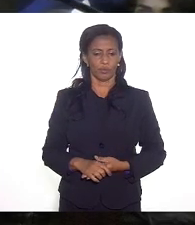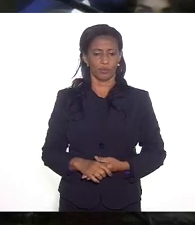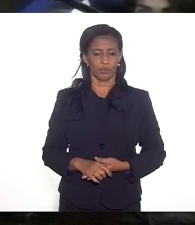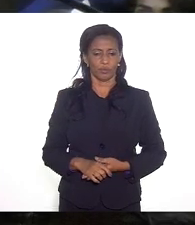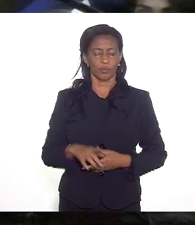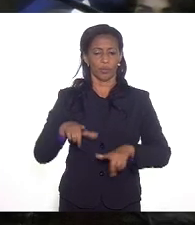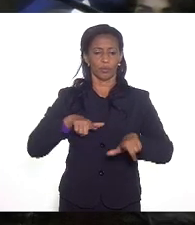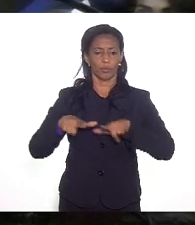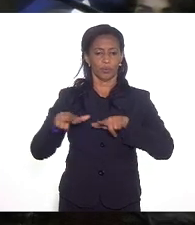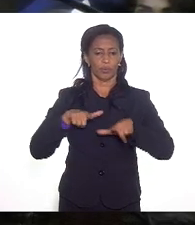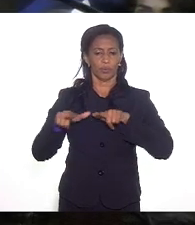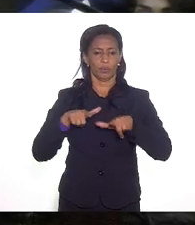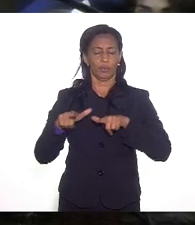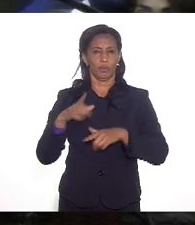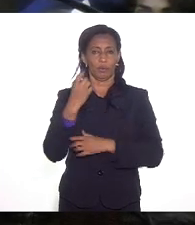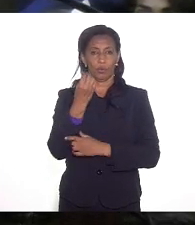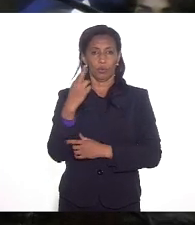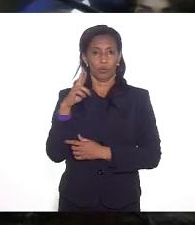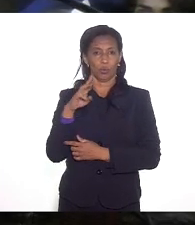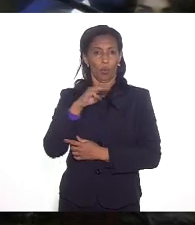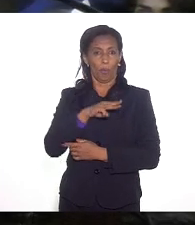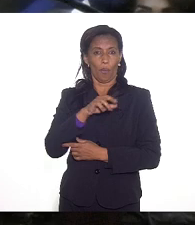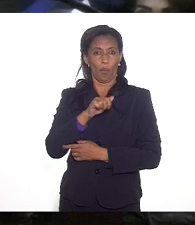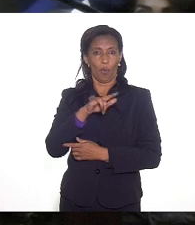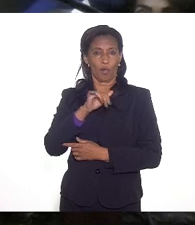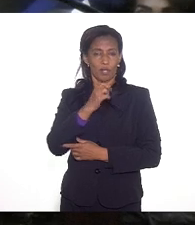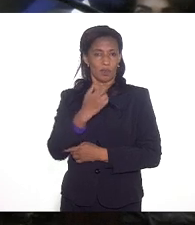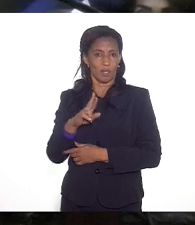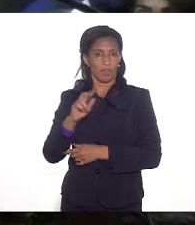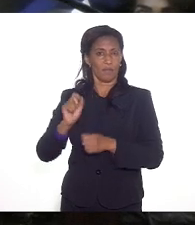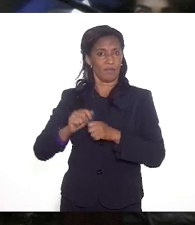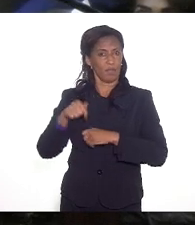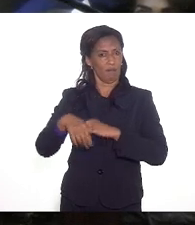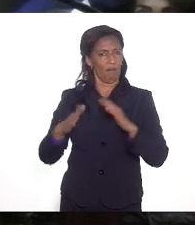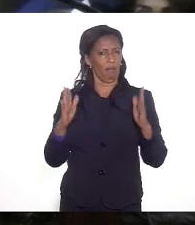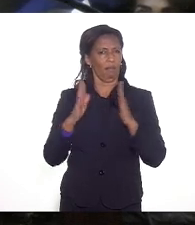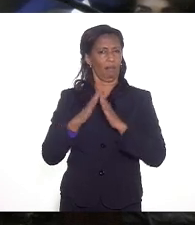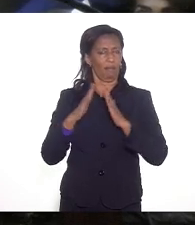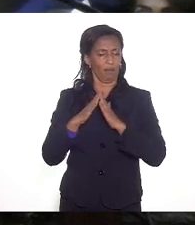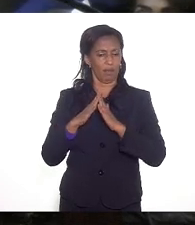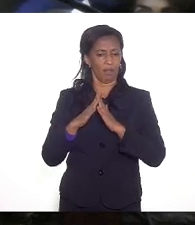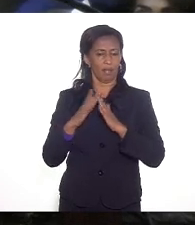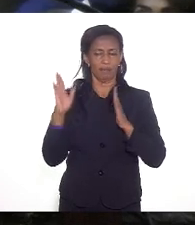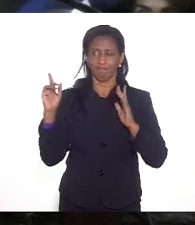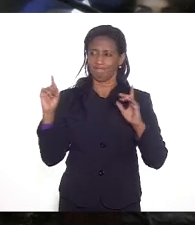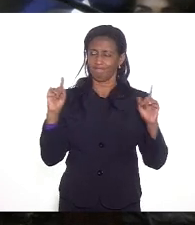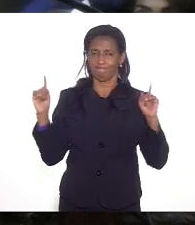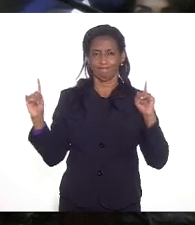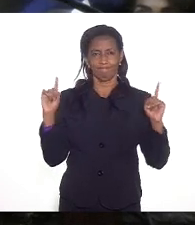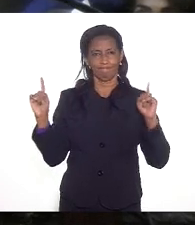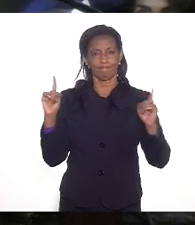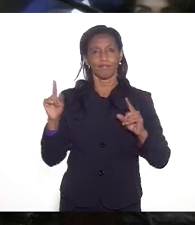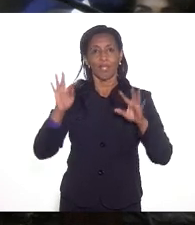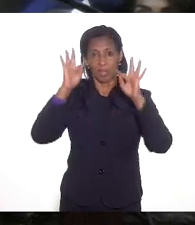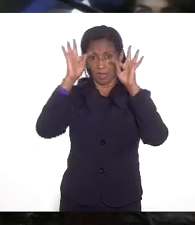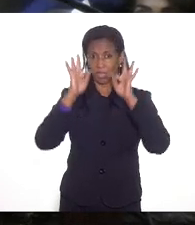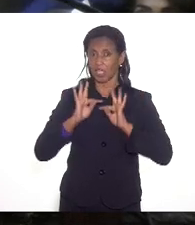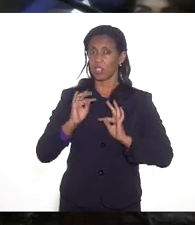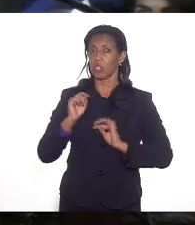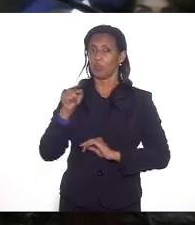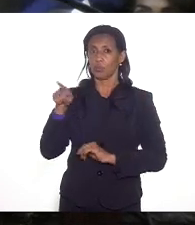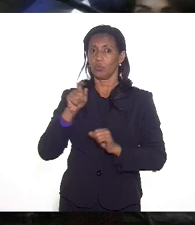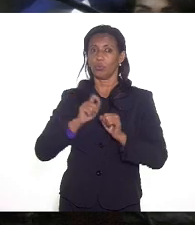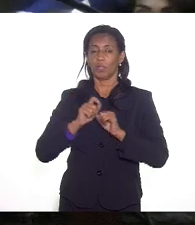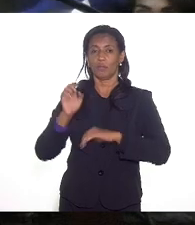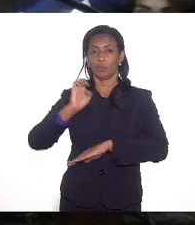o trabalho que o Dr Claudio Moacir fez aqui nessa casa e o senhor é testemunha do que